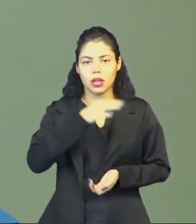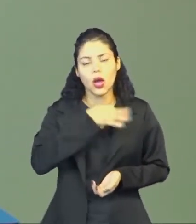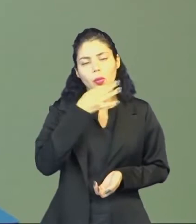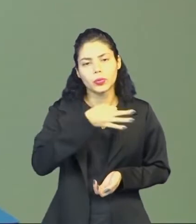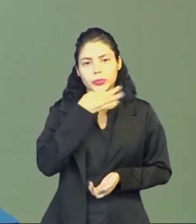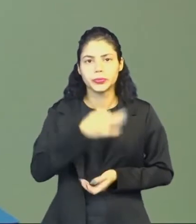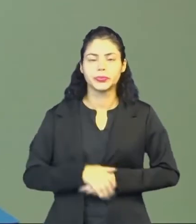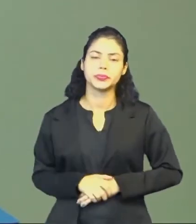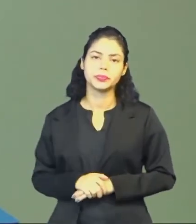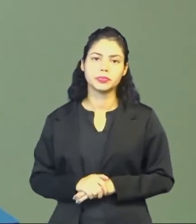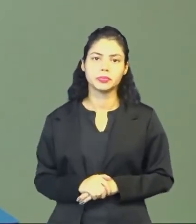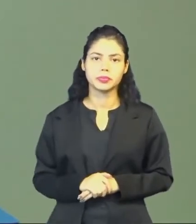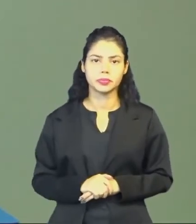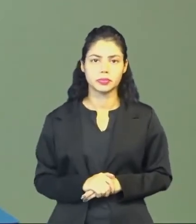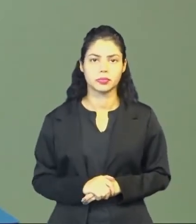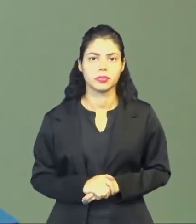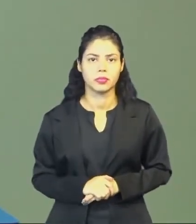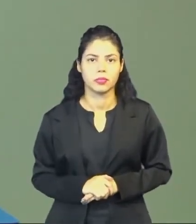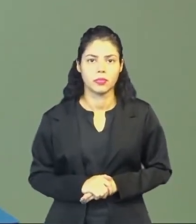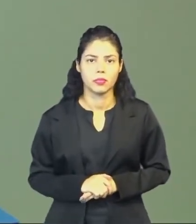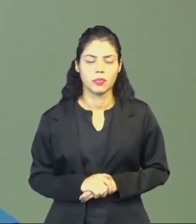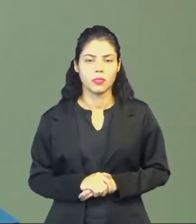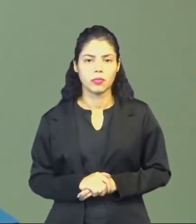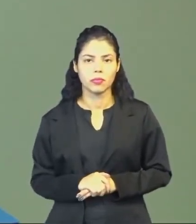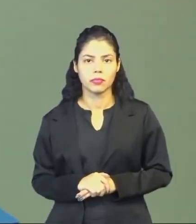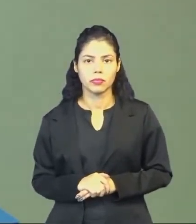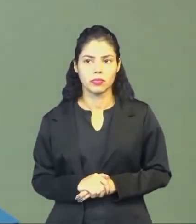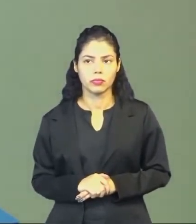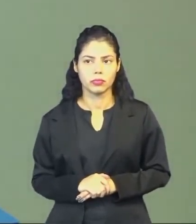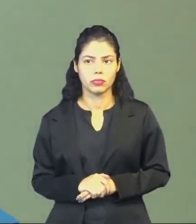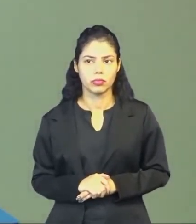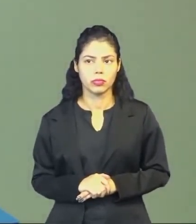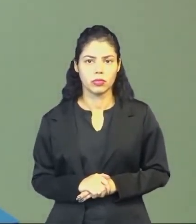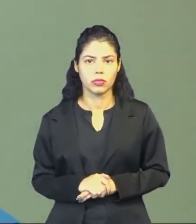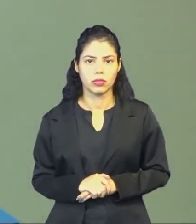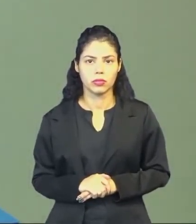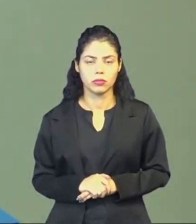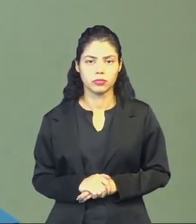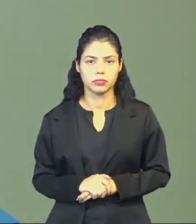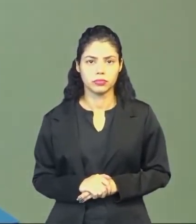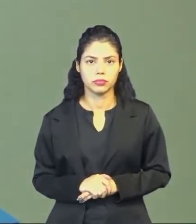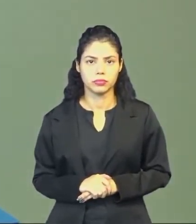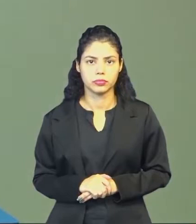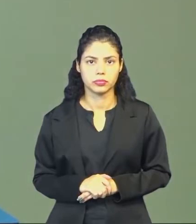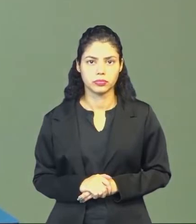argumentativo, tá? Vamos ver o próximo exemplo aqui. Só virar aqui o texto,